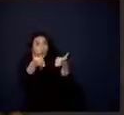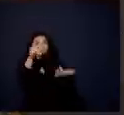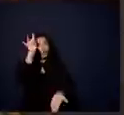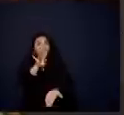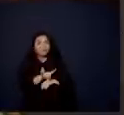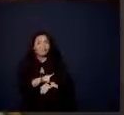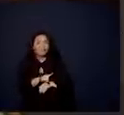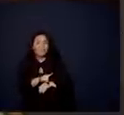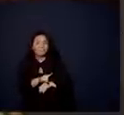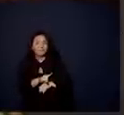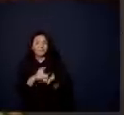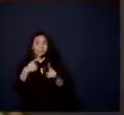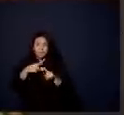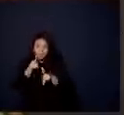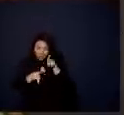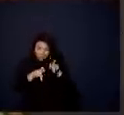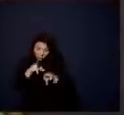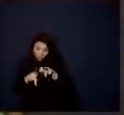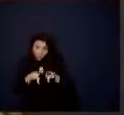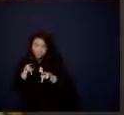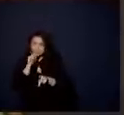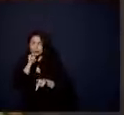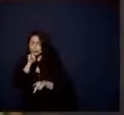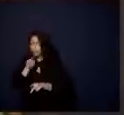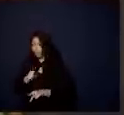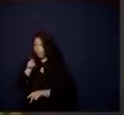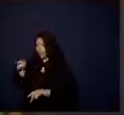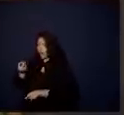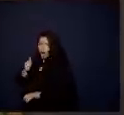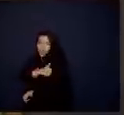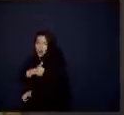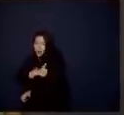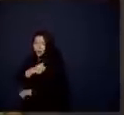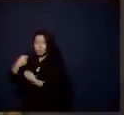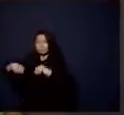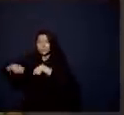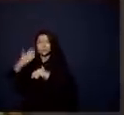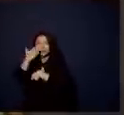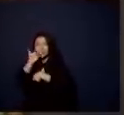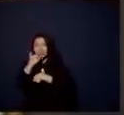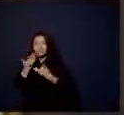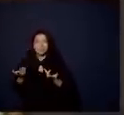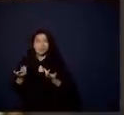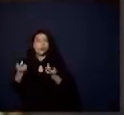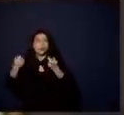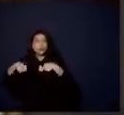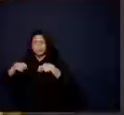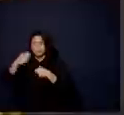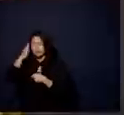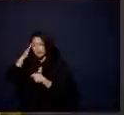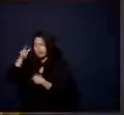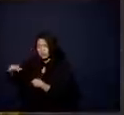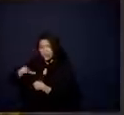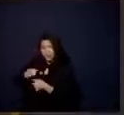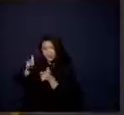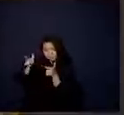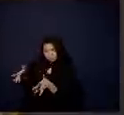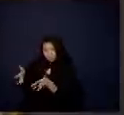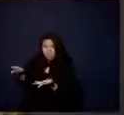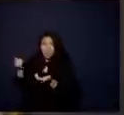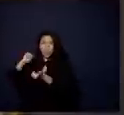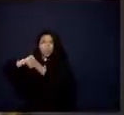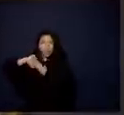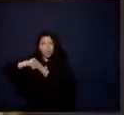interessada né quem né aquele aluno que está esperando a merenda escolar ela está interessado na quantidade da merenda na qualidade